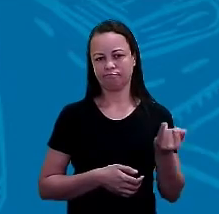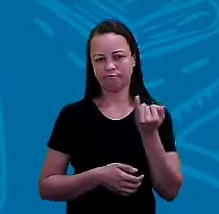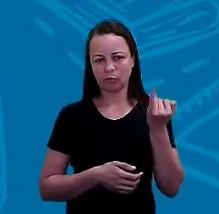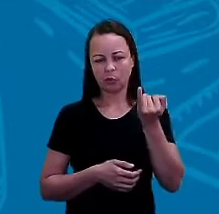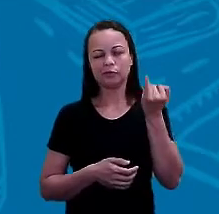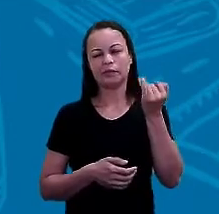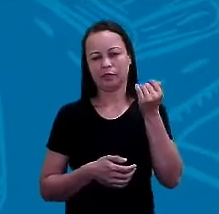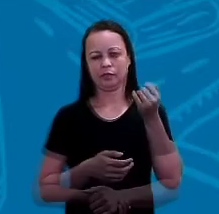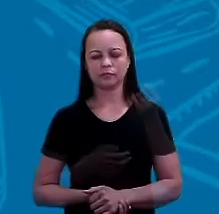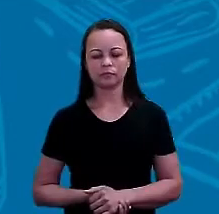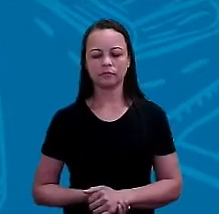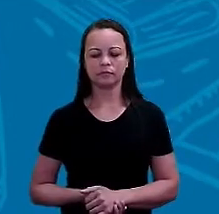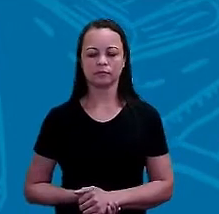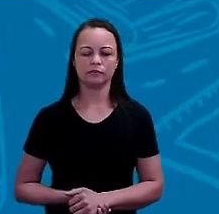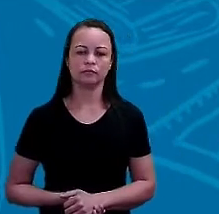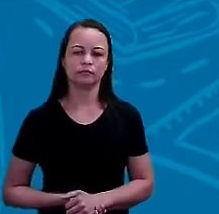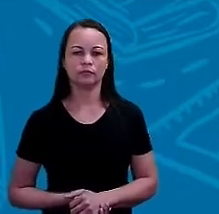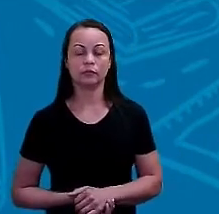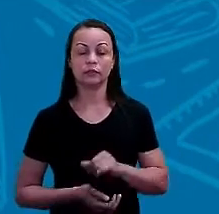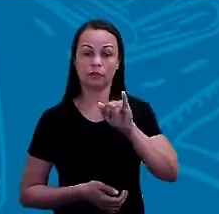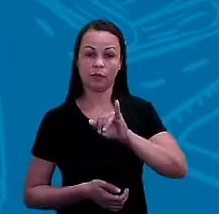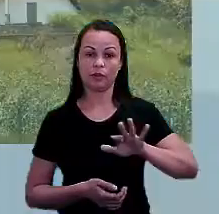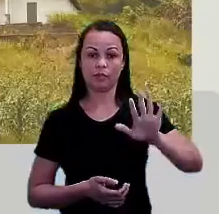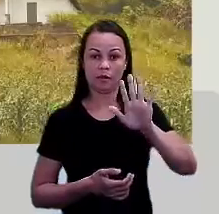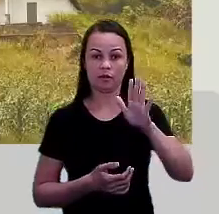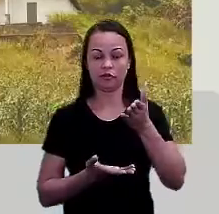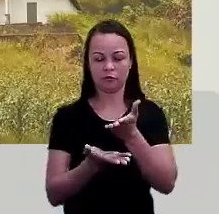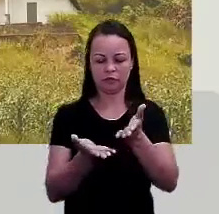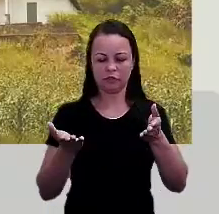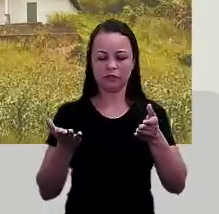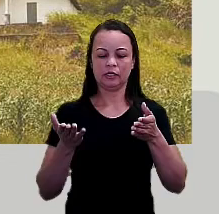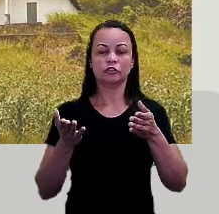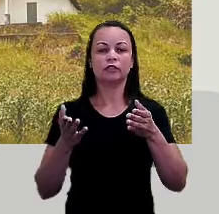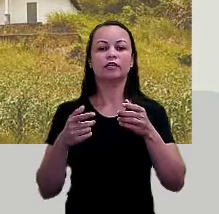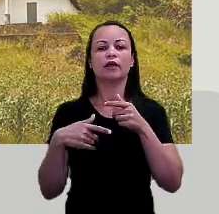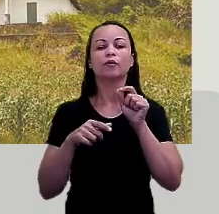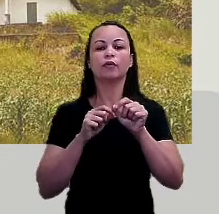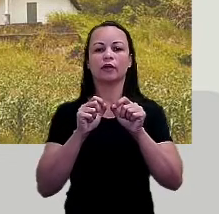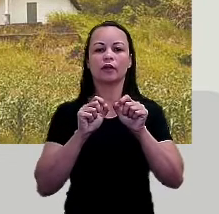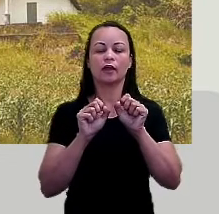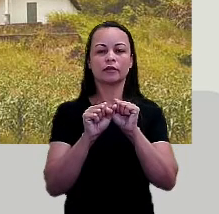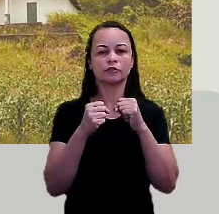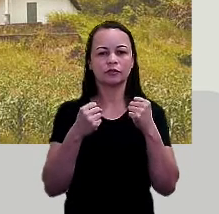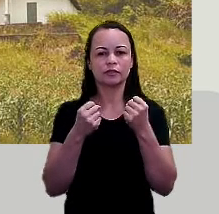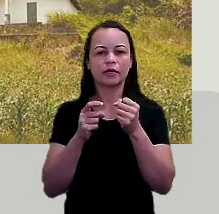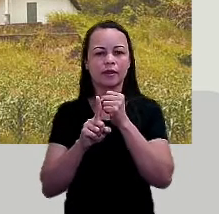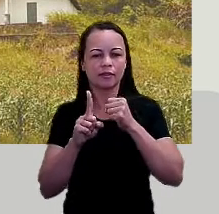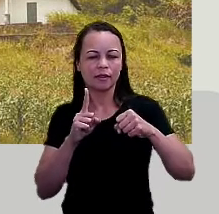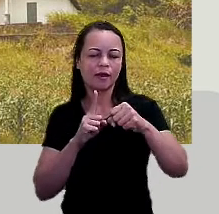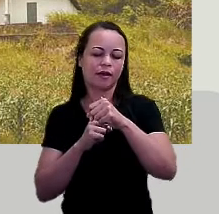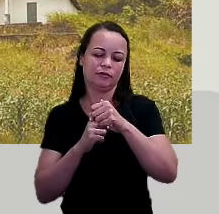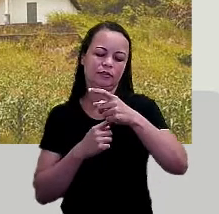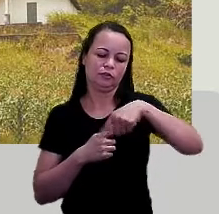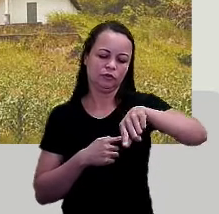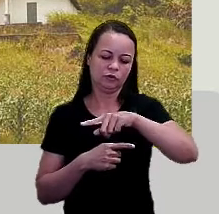nossos patrimônios? Eu trouxe uma imagem para vocês, que era a Sociedade Agrícola e Pecuária